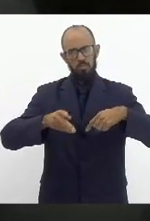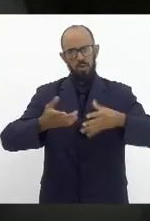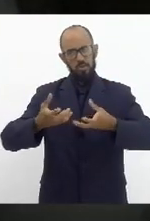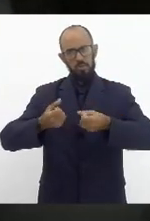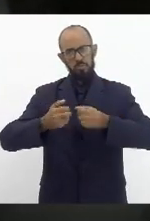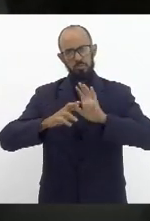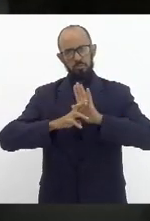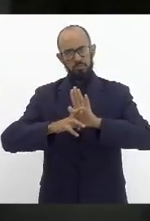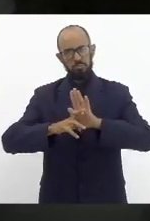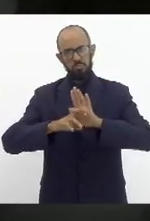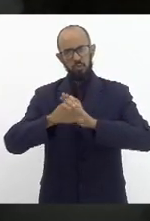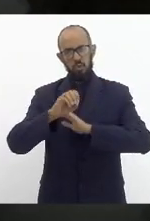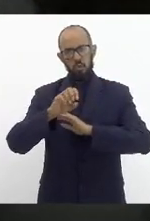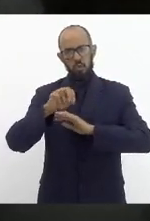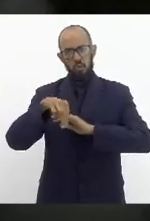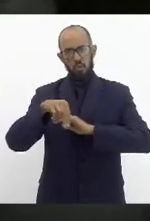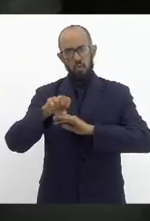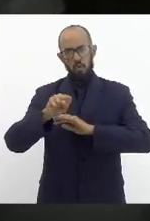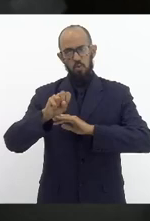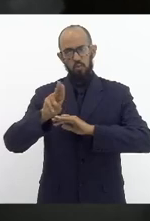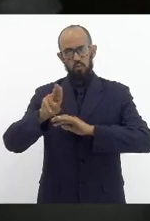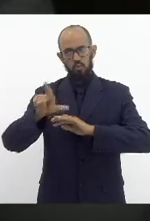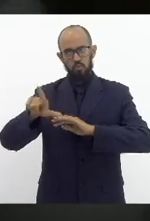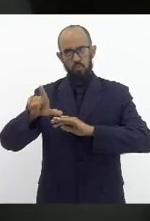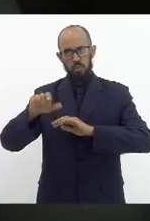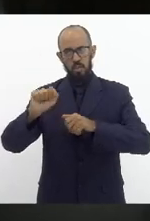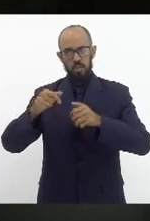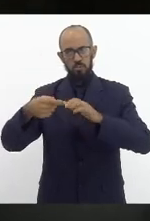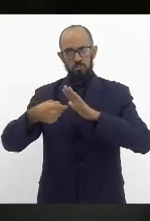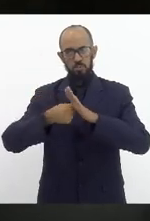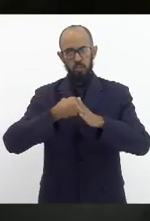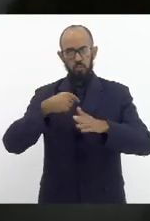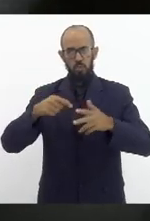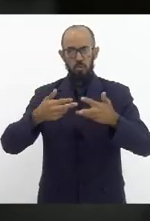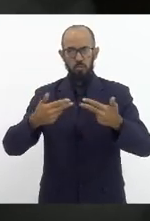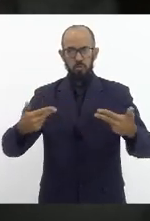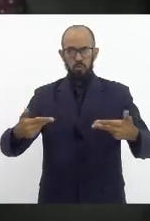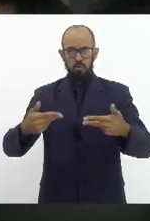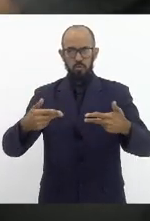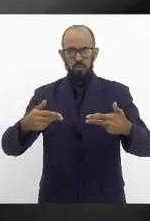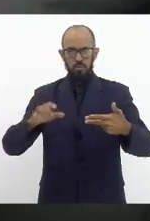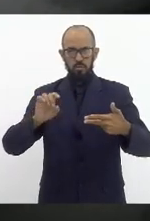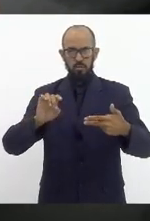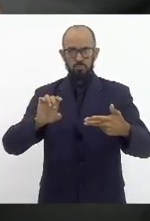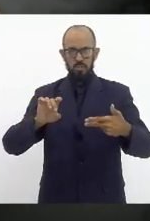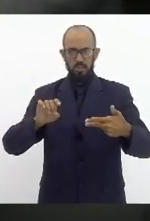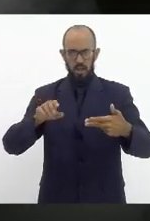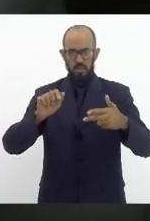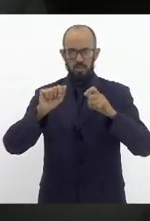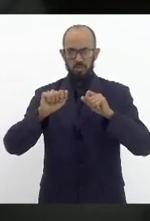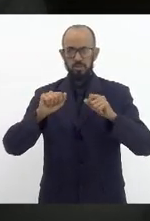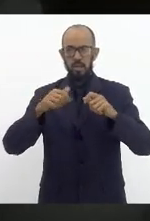ele fez algumas perguntas específicas em relação à Assembleia do Estado, da crise de